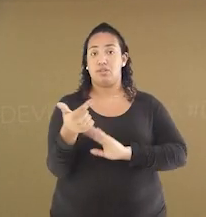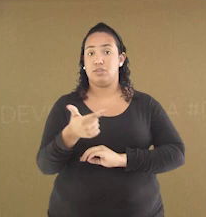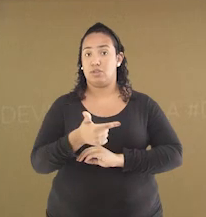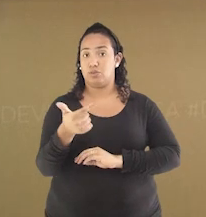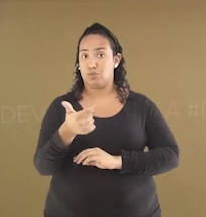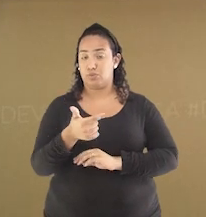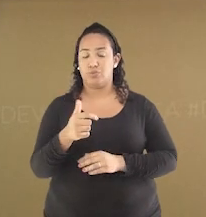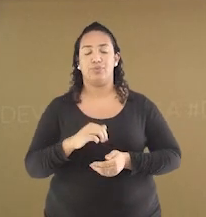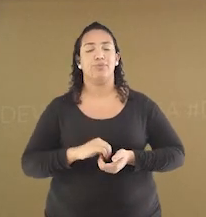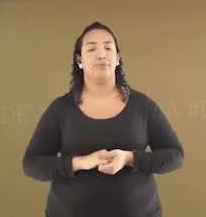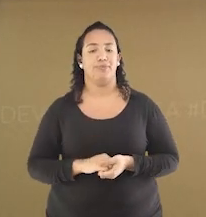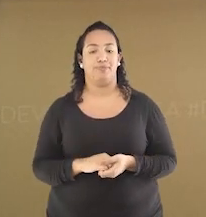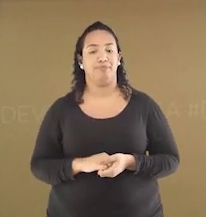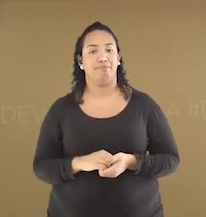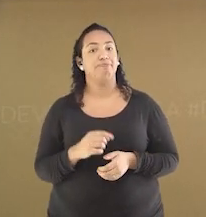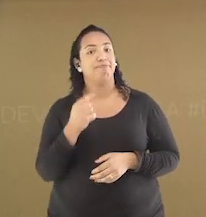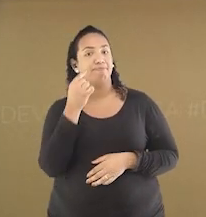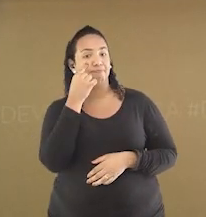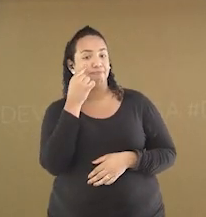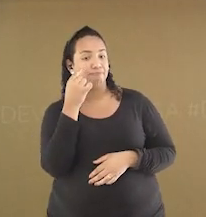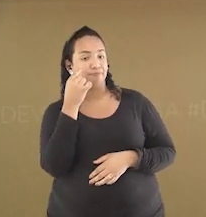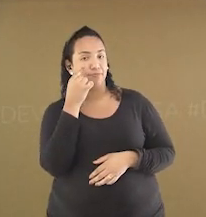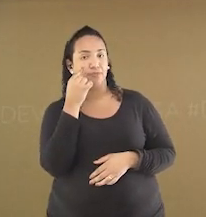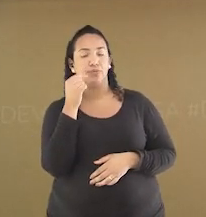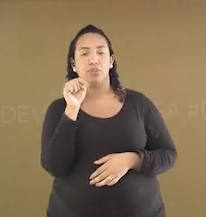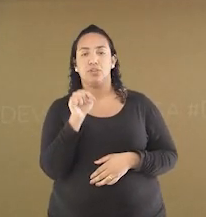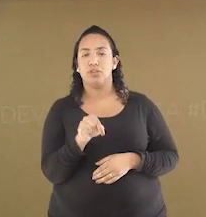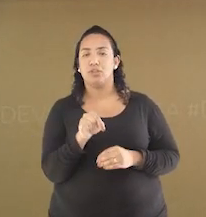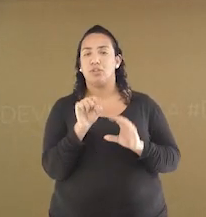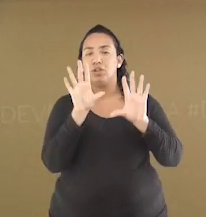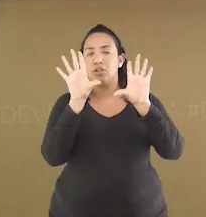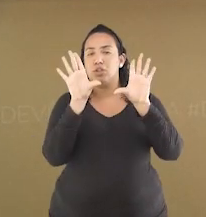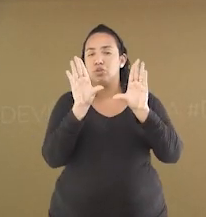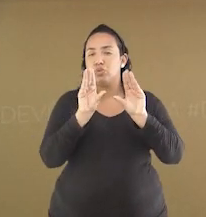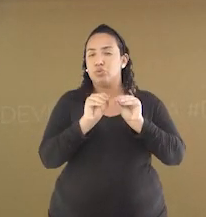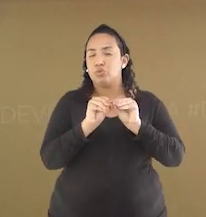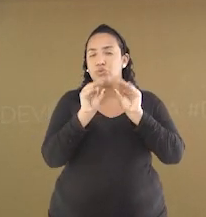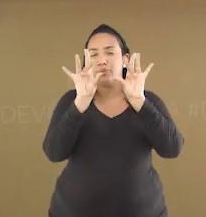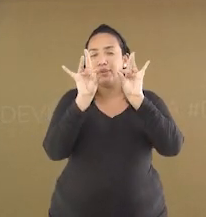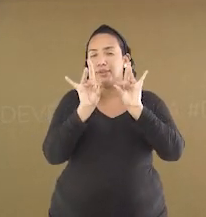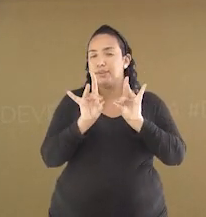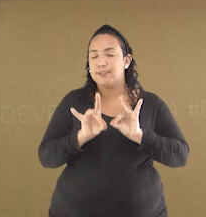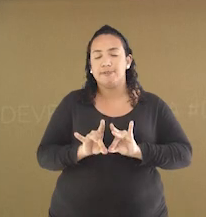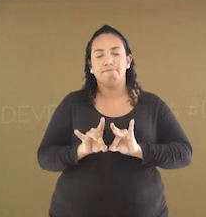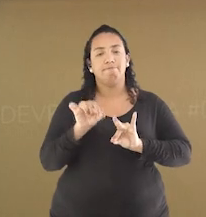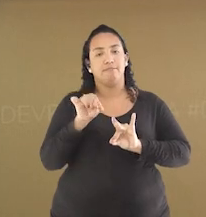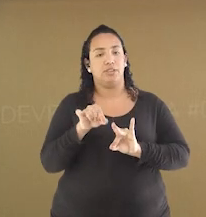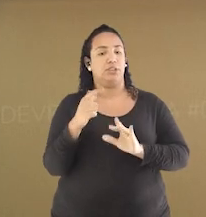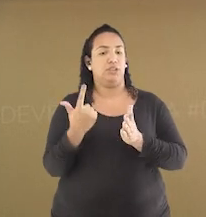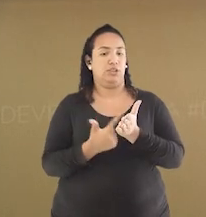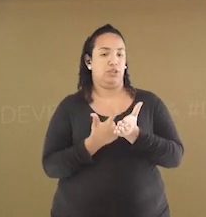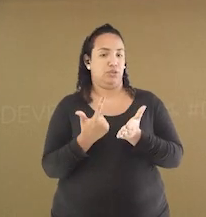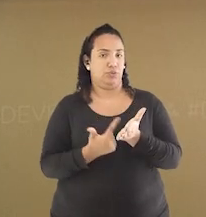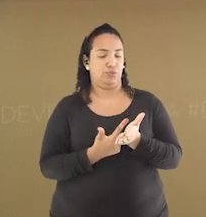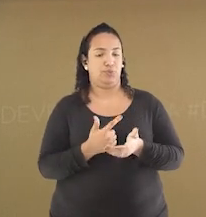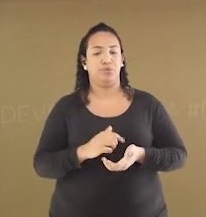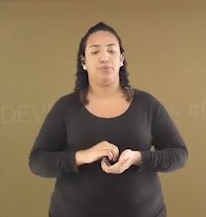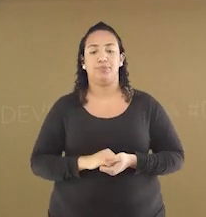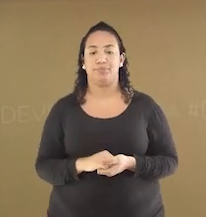segundo parágrafo. Veja que conta bem brevemente a história do livro.